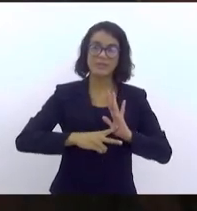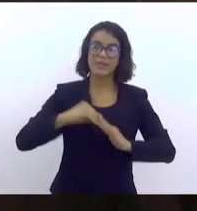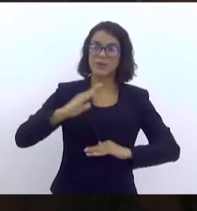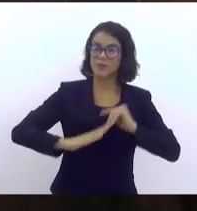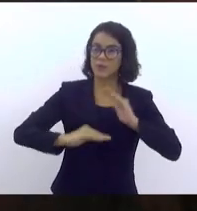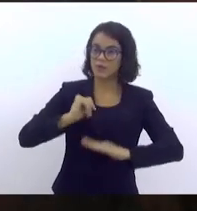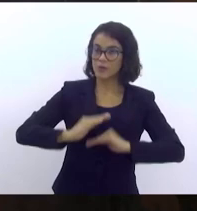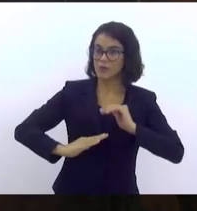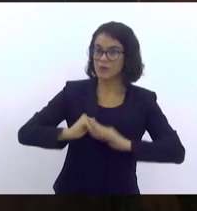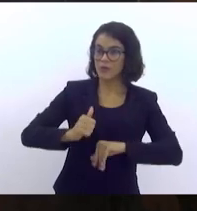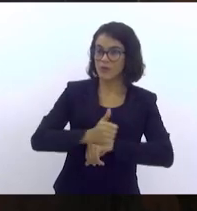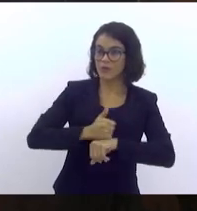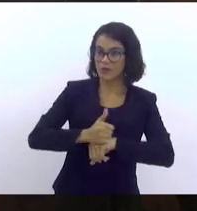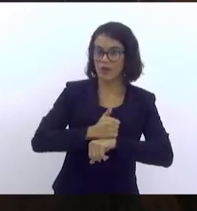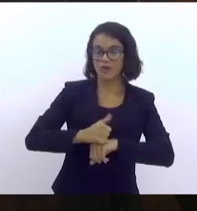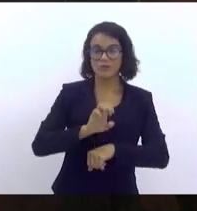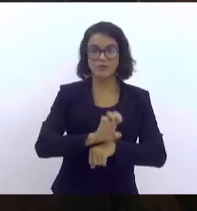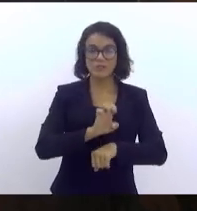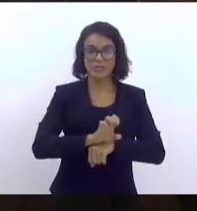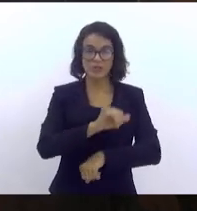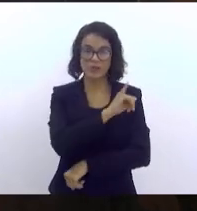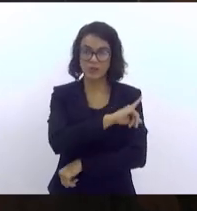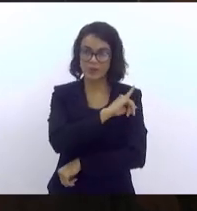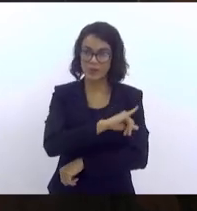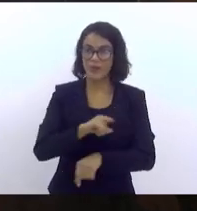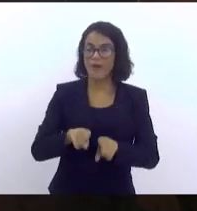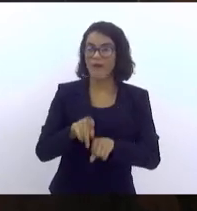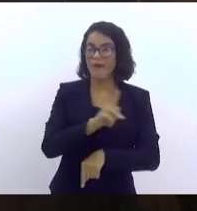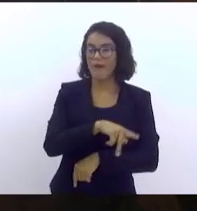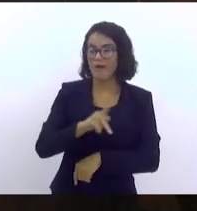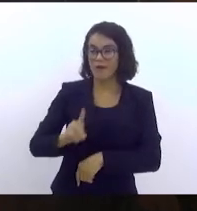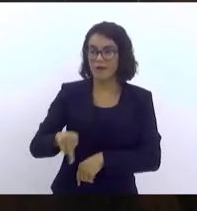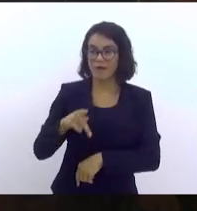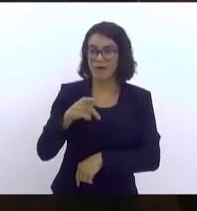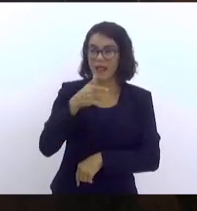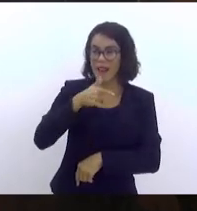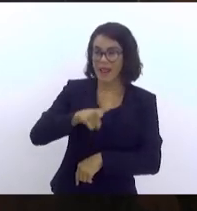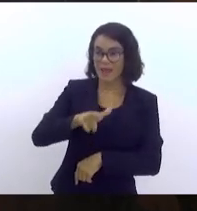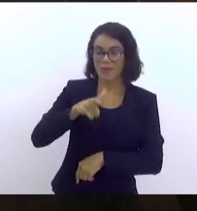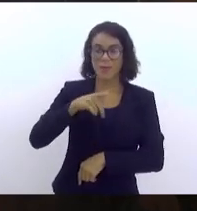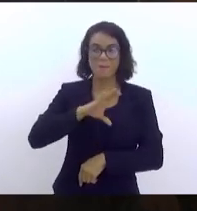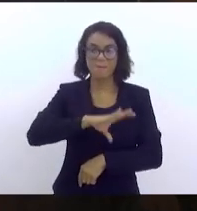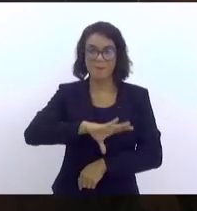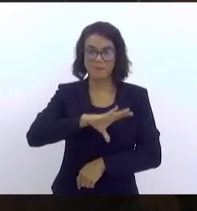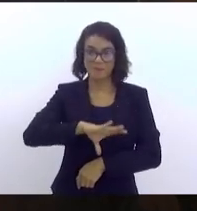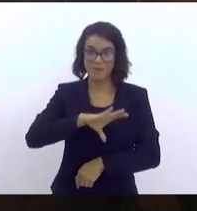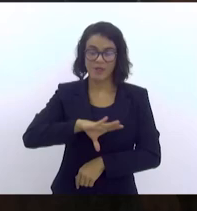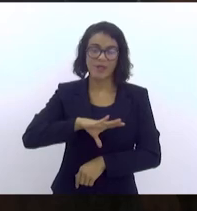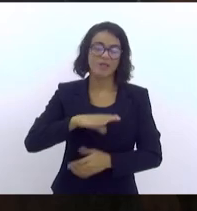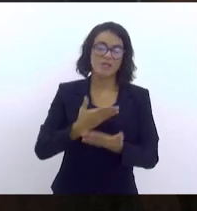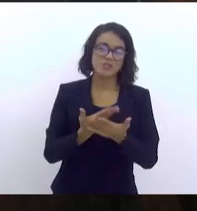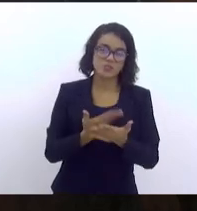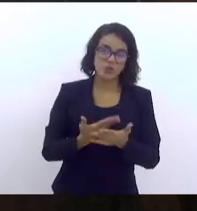profissionais de Educação do Estado do Rio de Janeiro é professor de língua portuguesa das redes públicas do Rio de Janeiro de Duque de